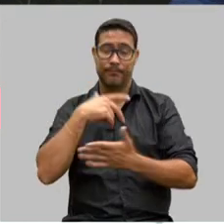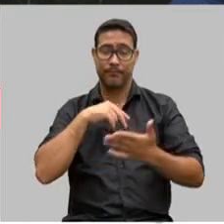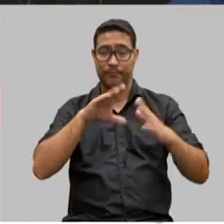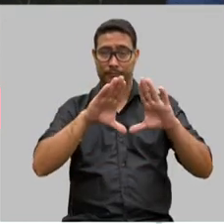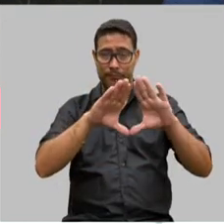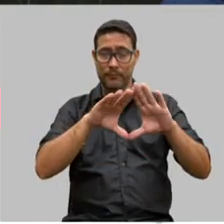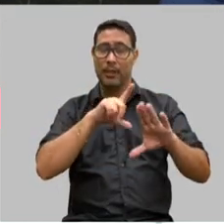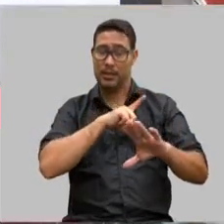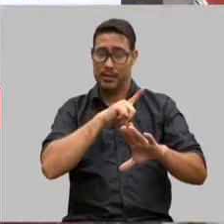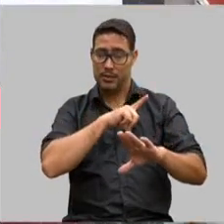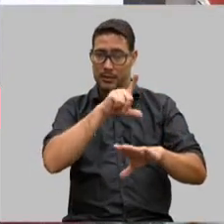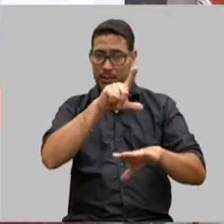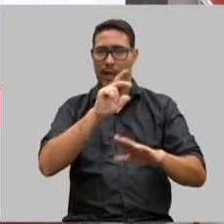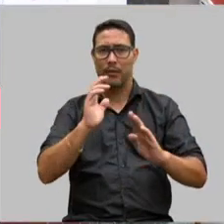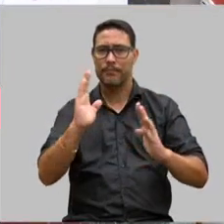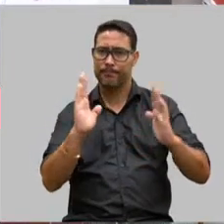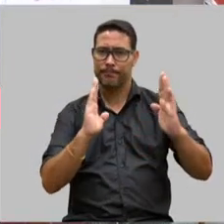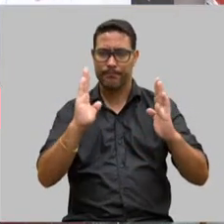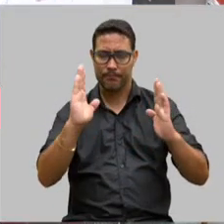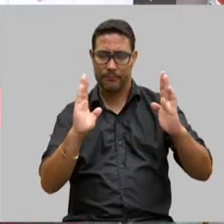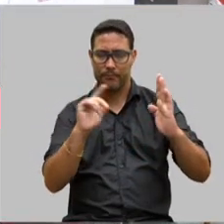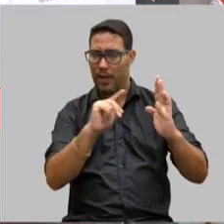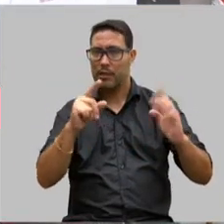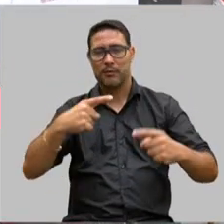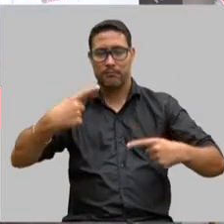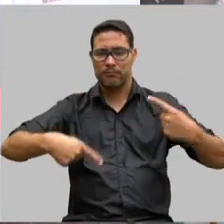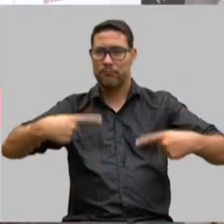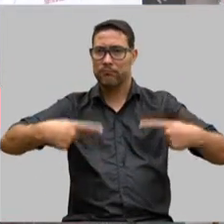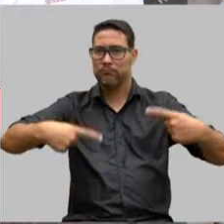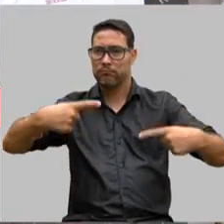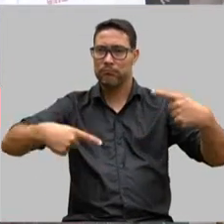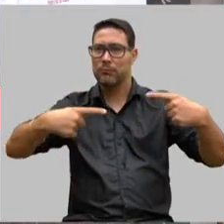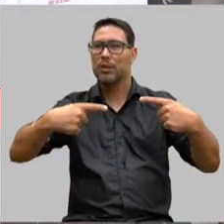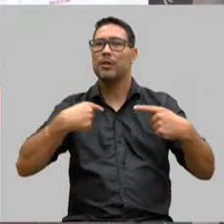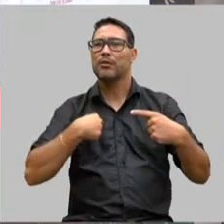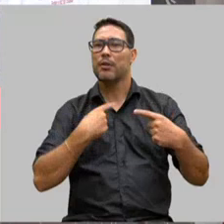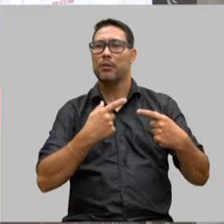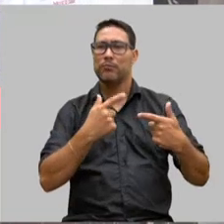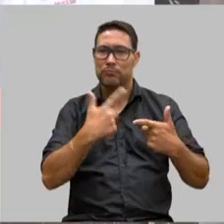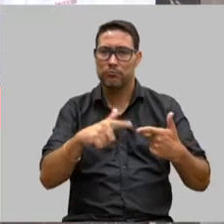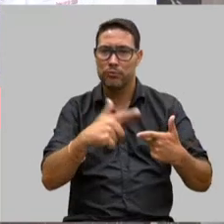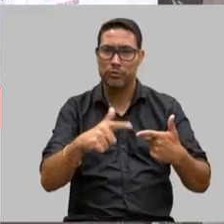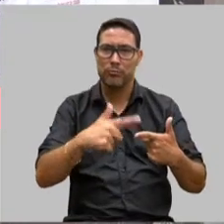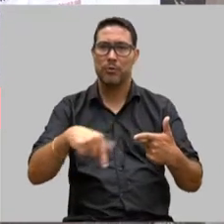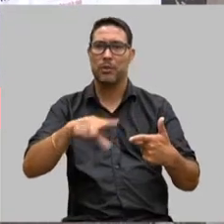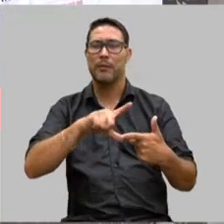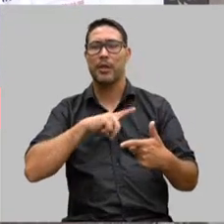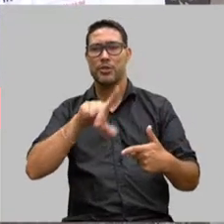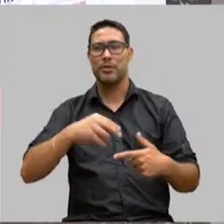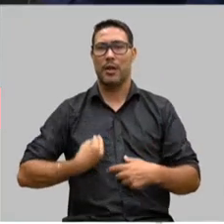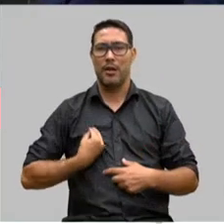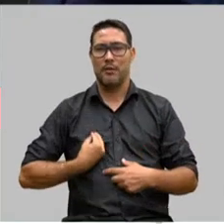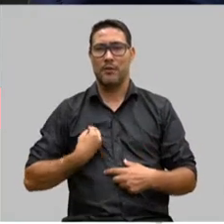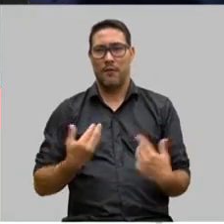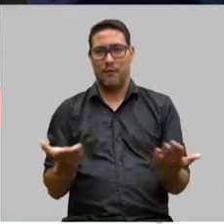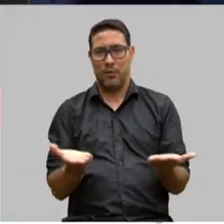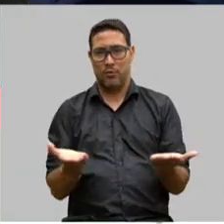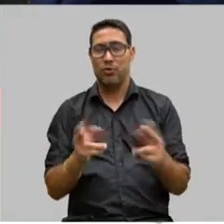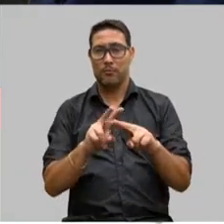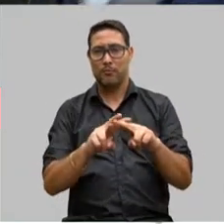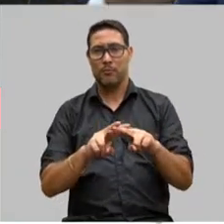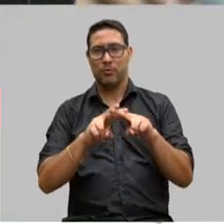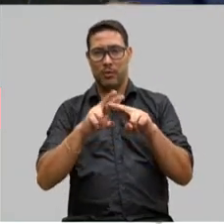de discussão para enfrentamento dos impactos que nós já estamos vivendo da mudança do clima.